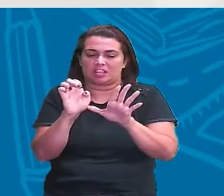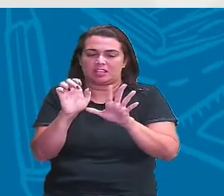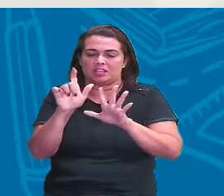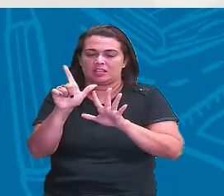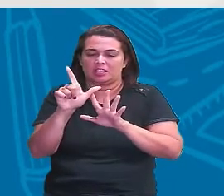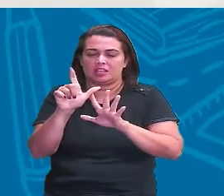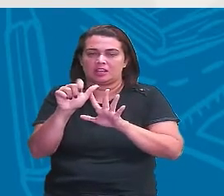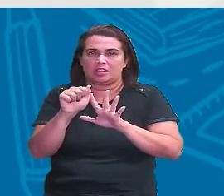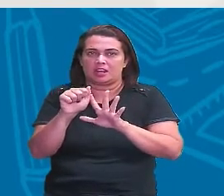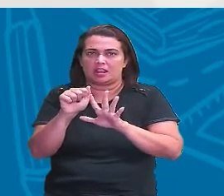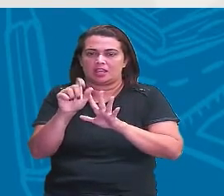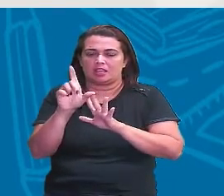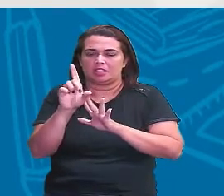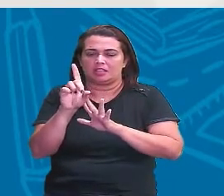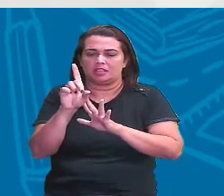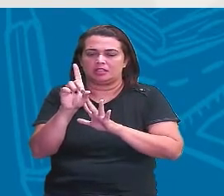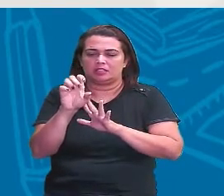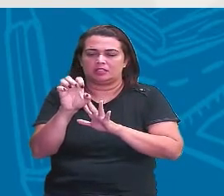lá,